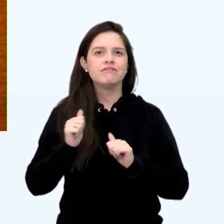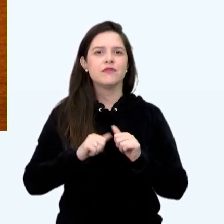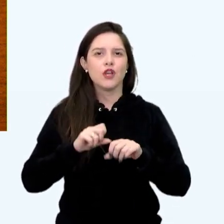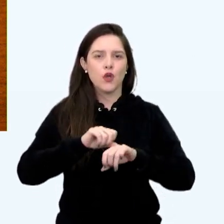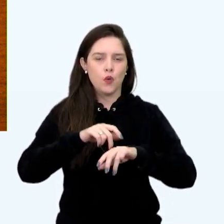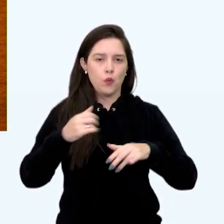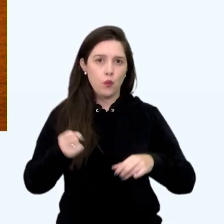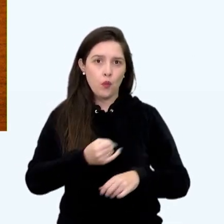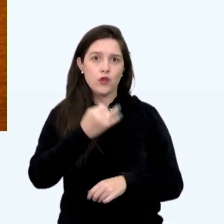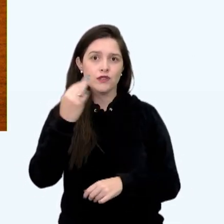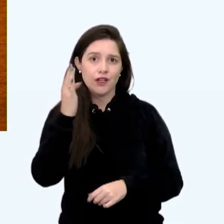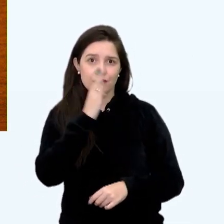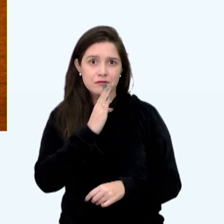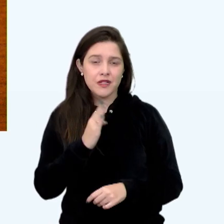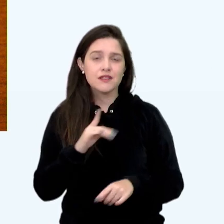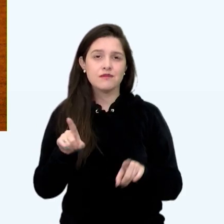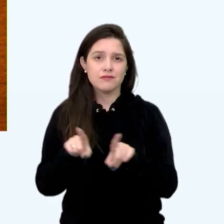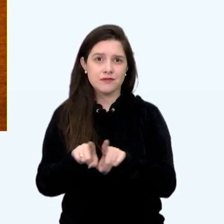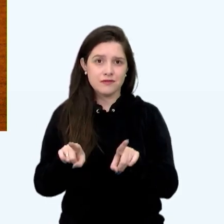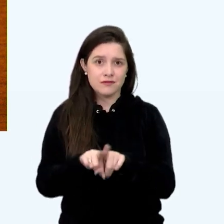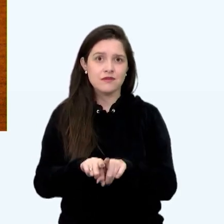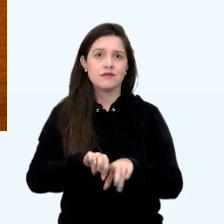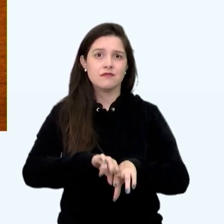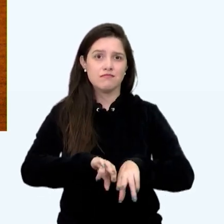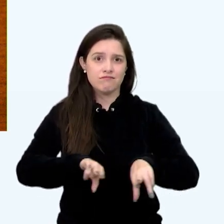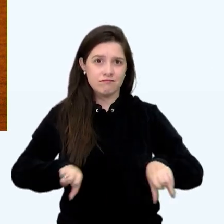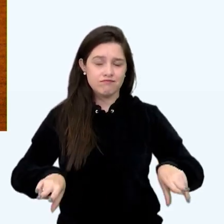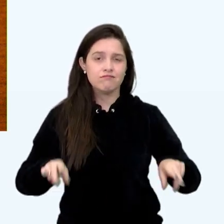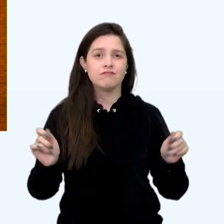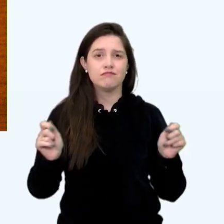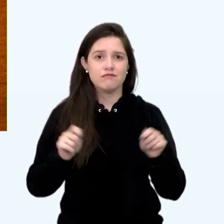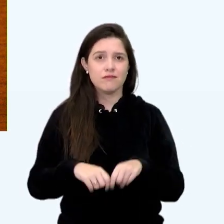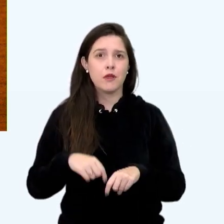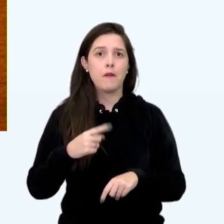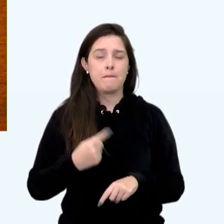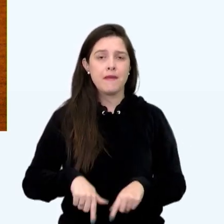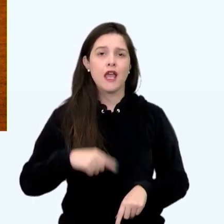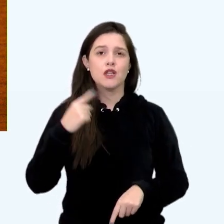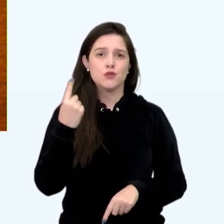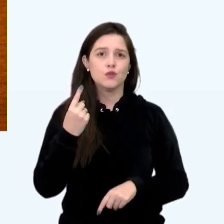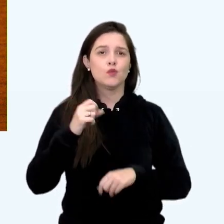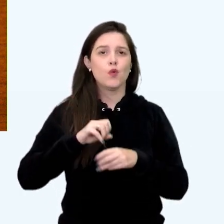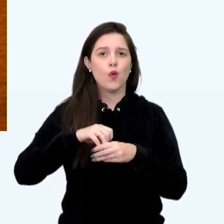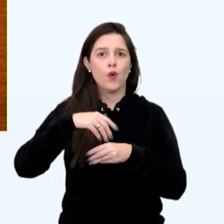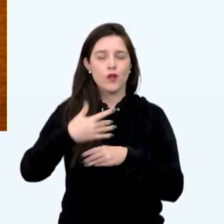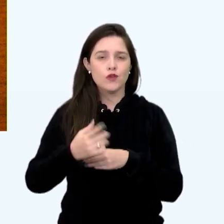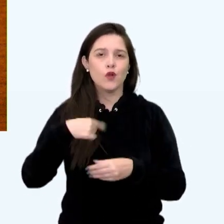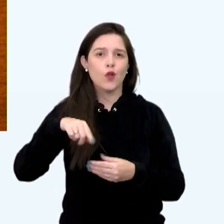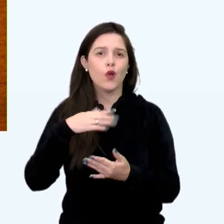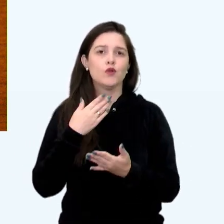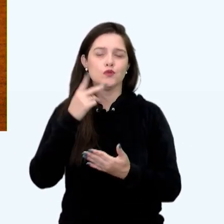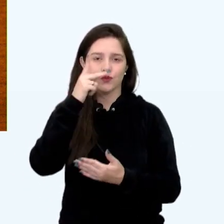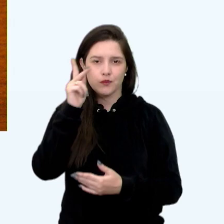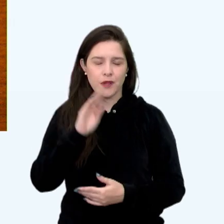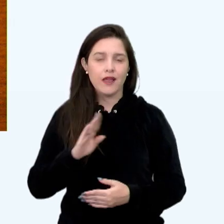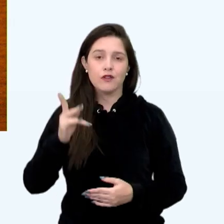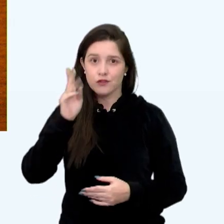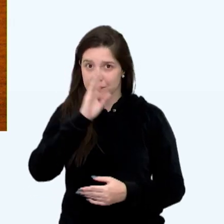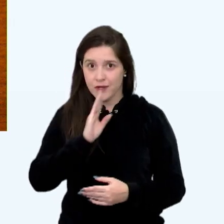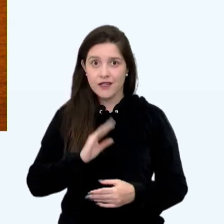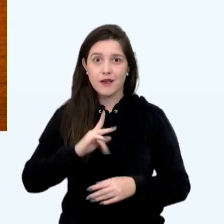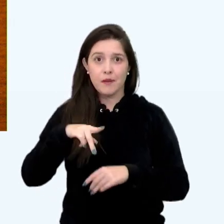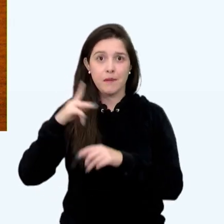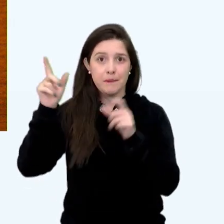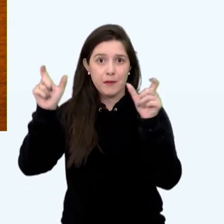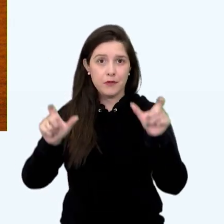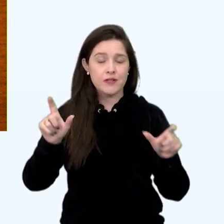no Brasil. Não se esqueça também de assinar o canal para receber mais conteúdos interessantes sobre o nosso país e a nossa população. Até